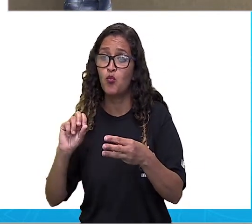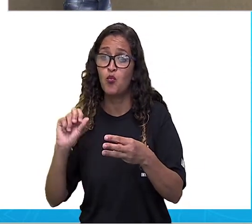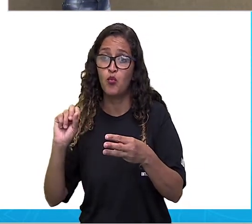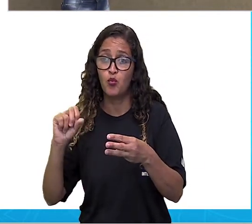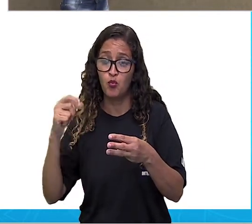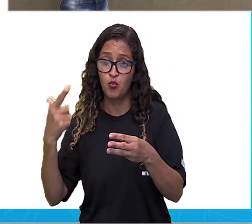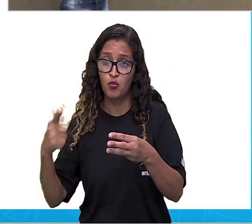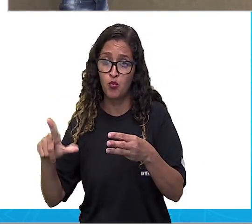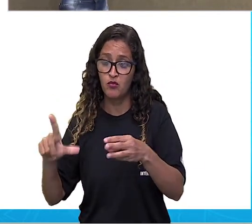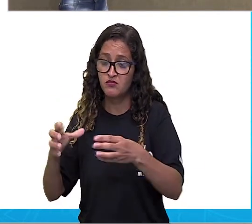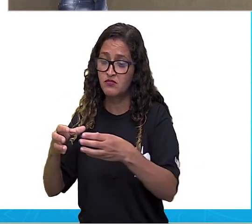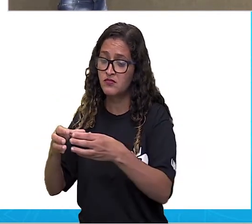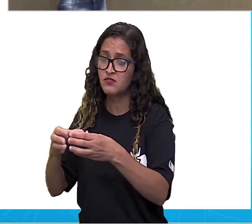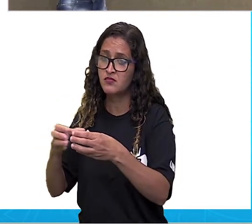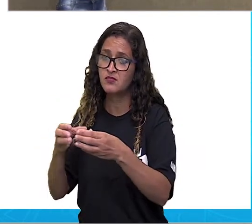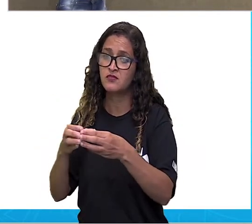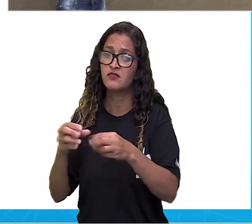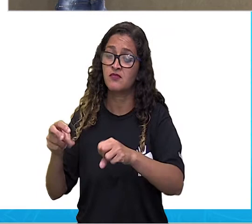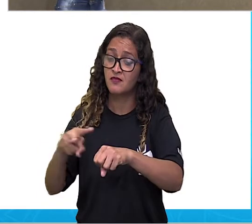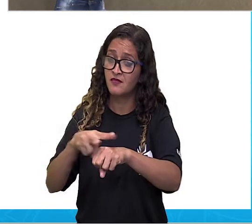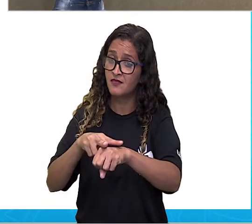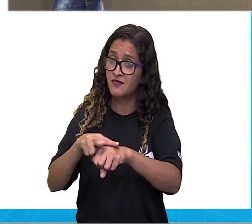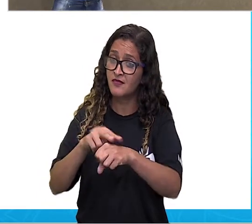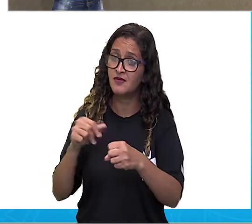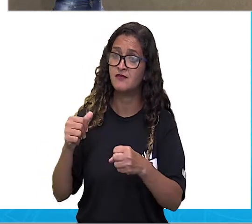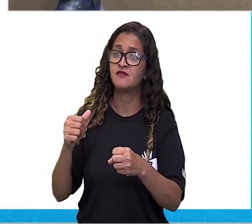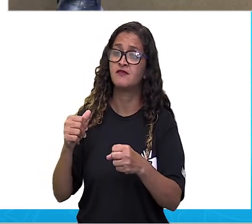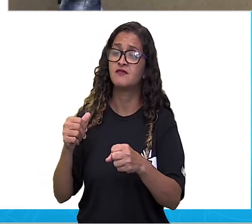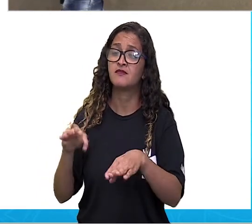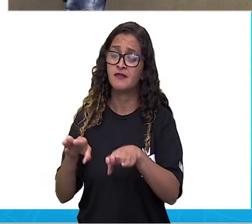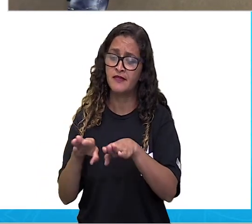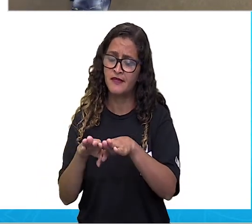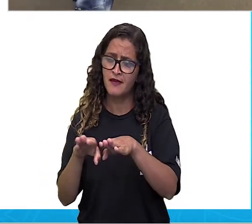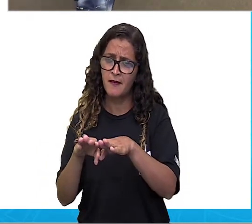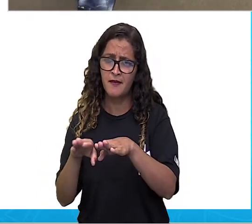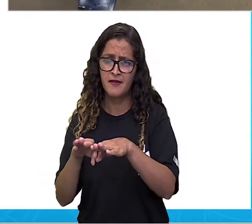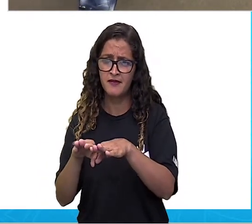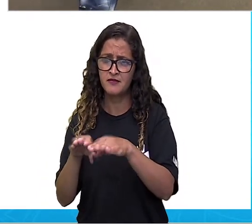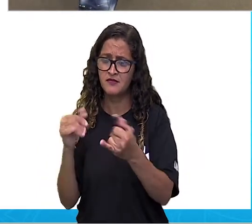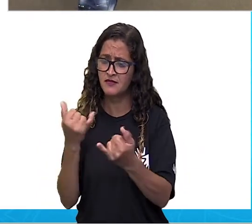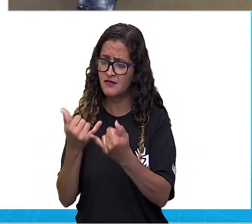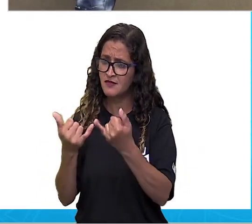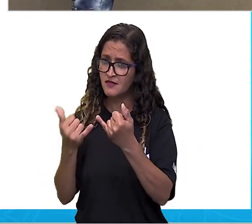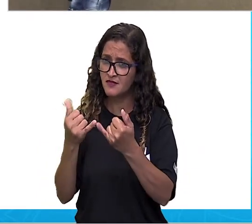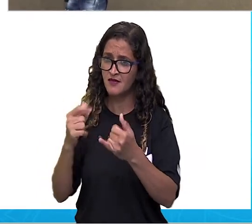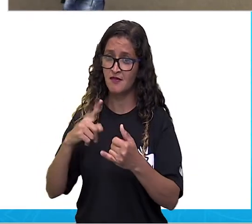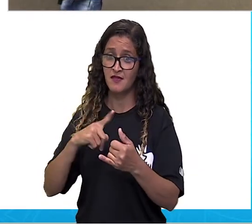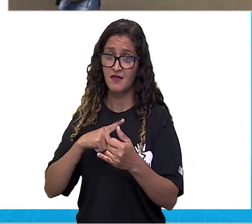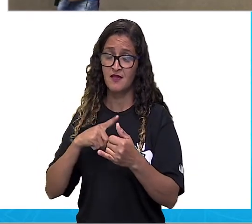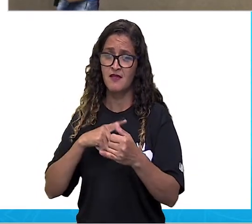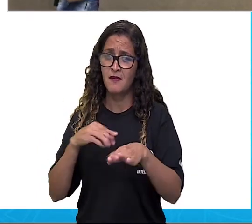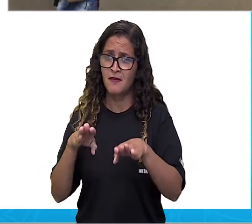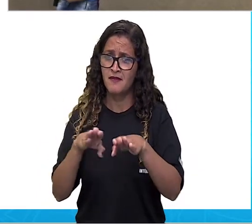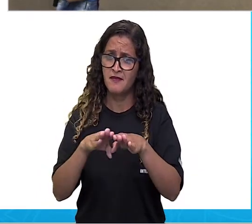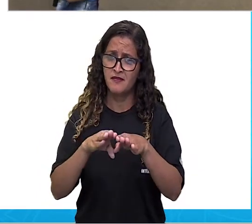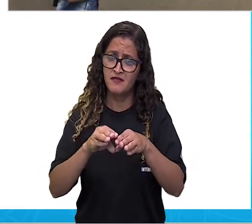botões verdes, que também existiam semelhanças entre eles, pelo formato e pelas